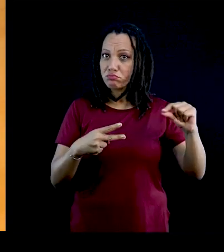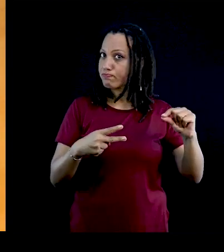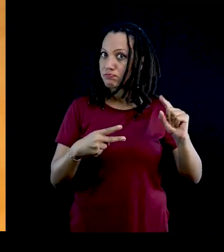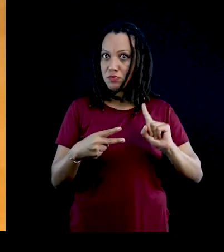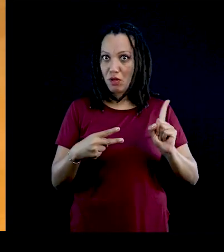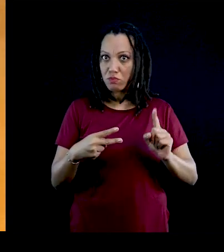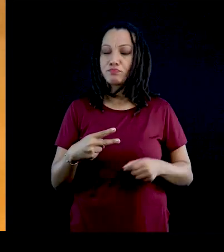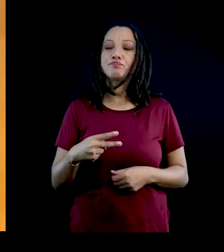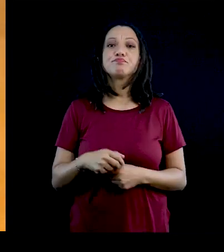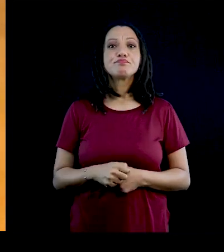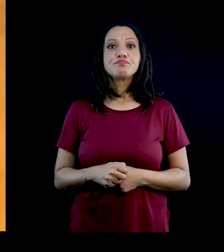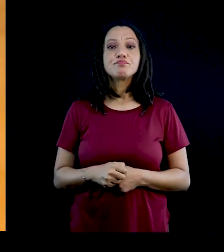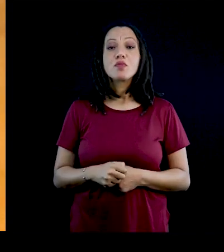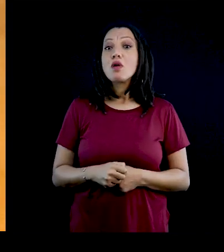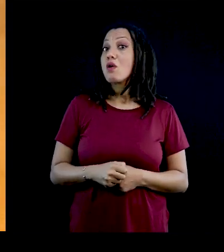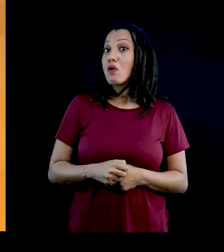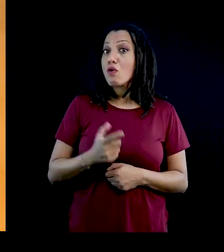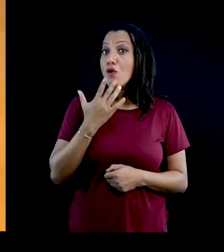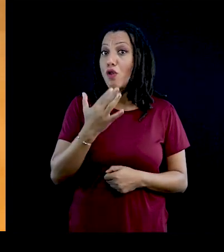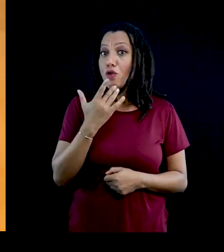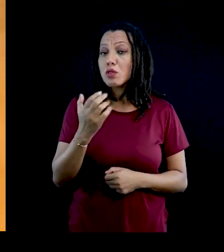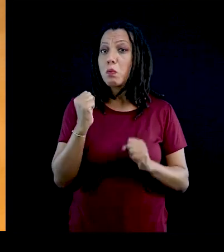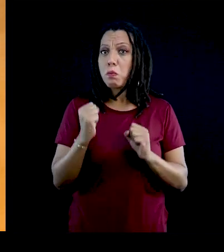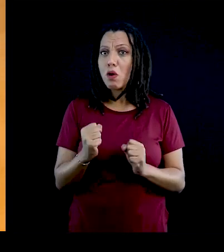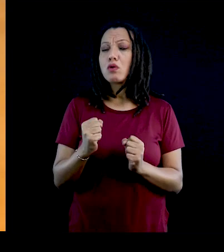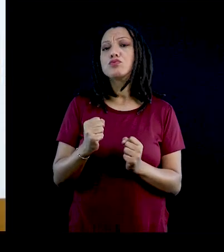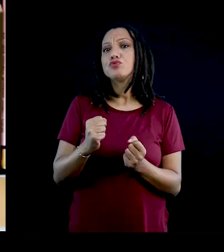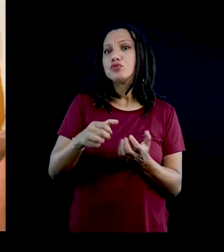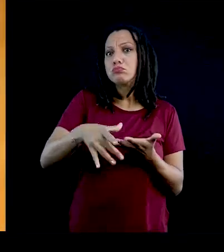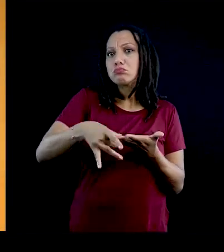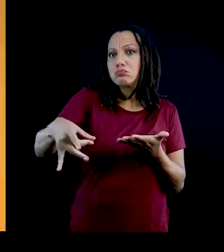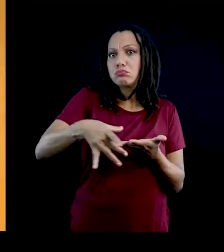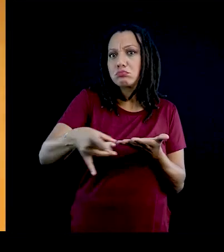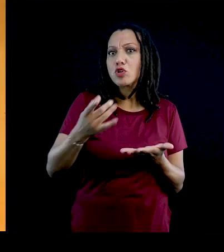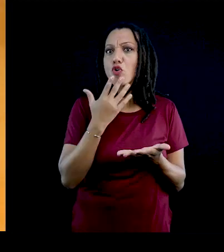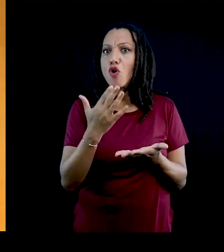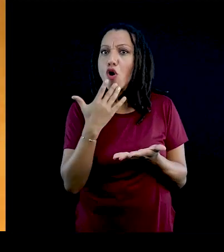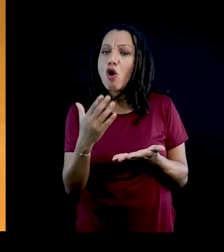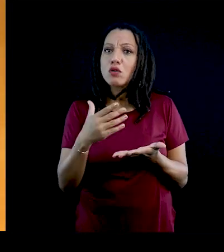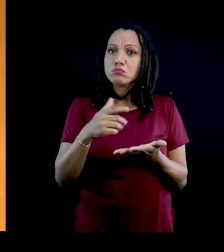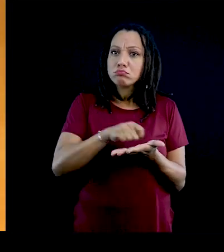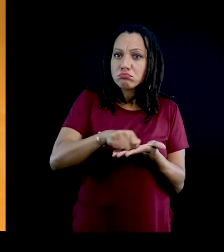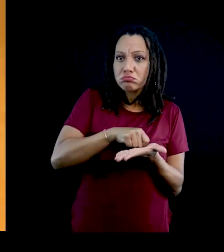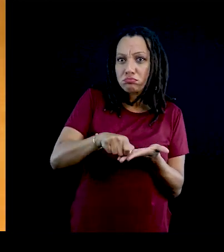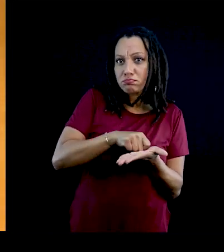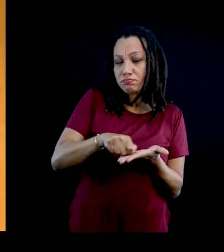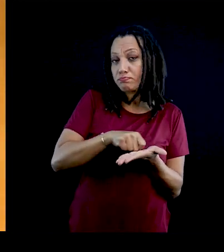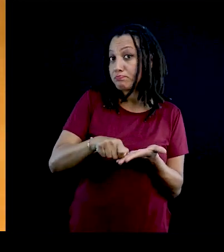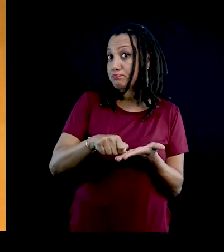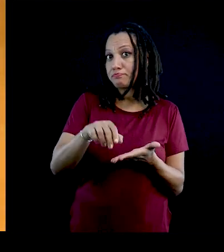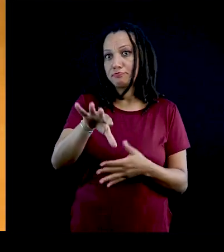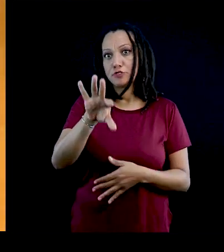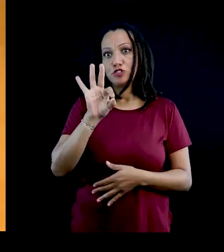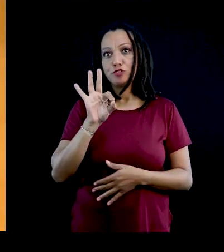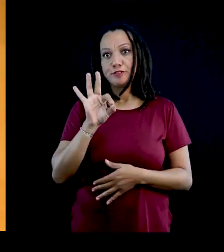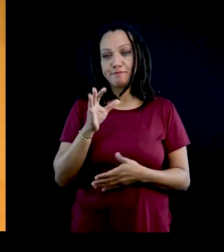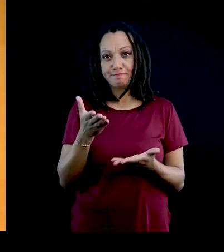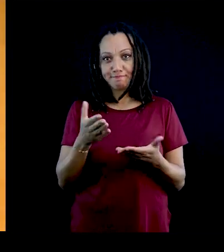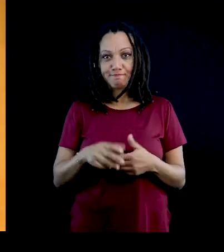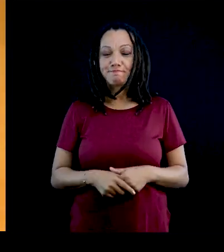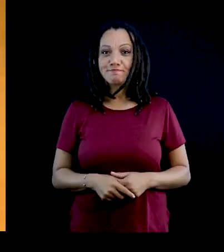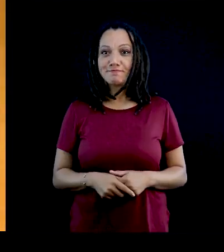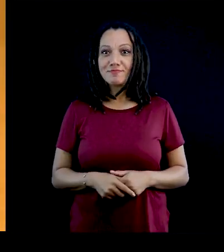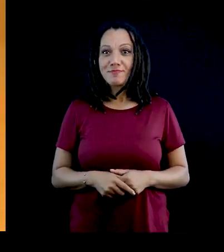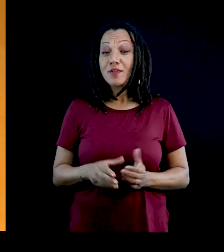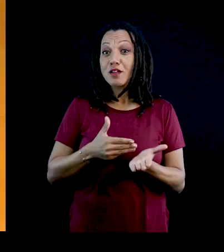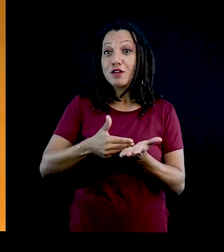de cera ou com lápis de cor. Aí fica ao critério de vocês, tá bom? Bom, vamos dar início então à nossa atividade. Aqui na